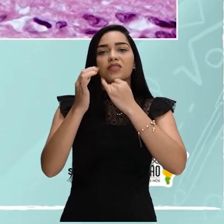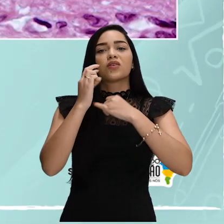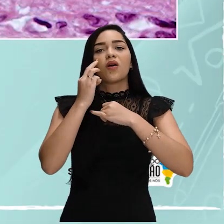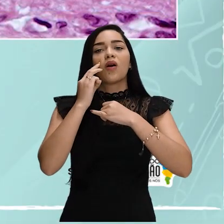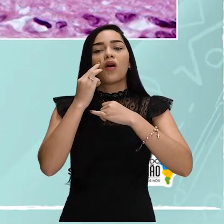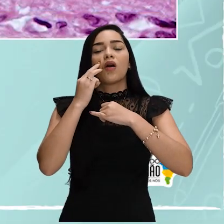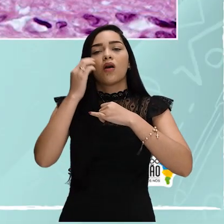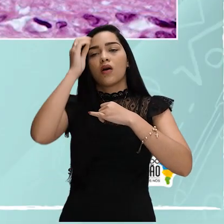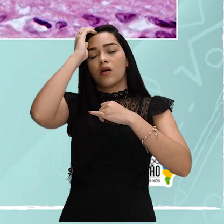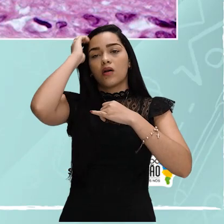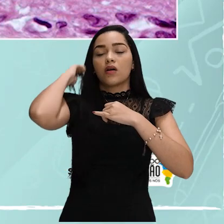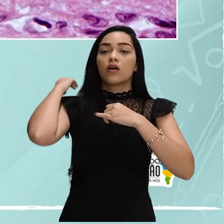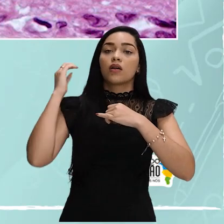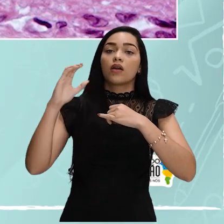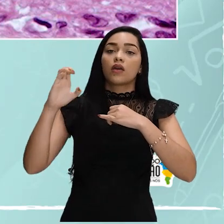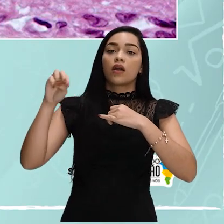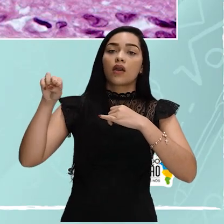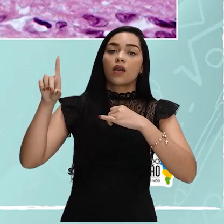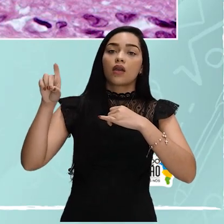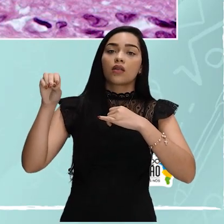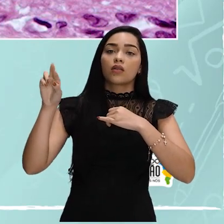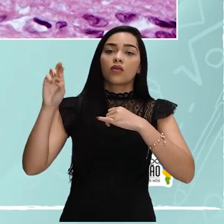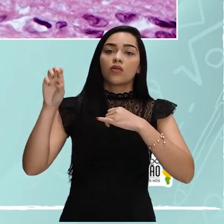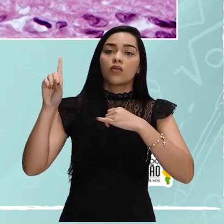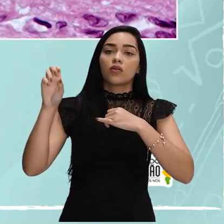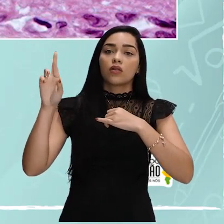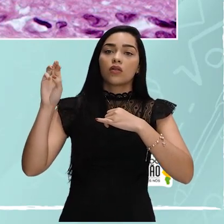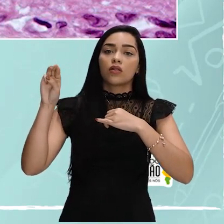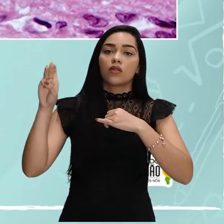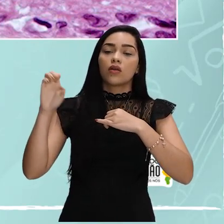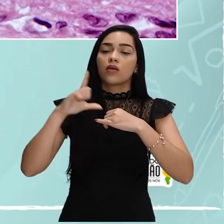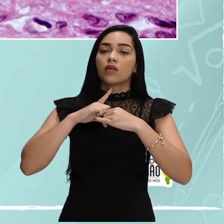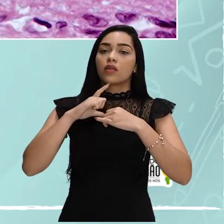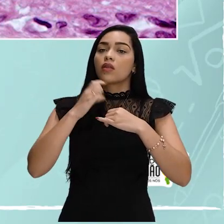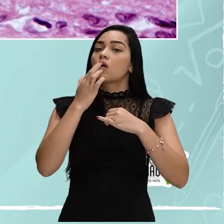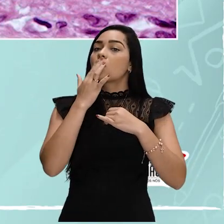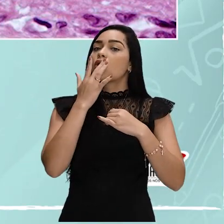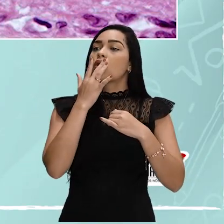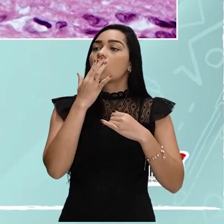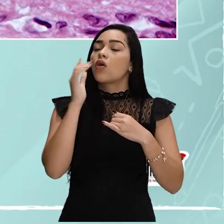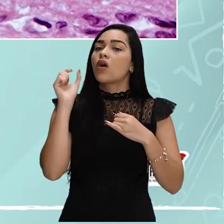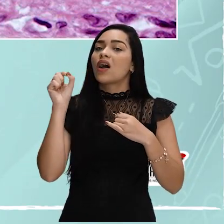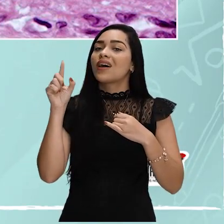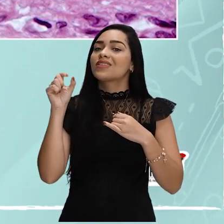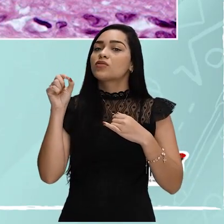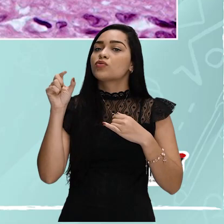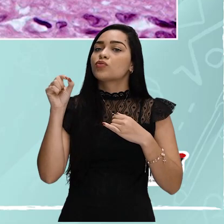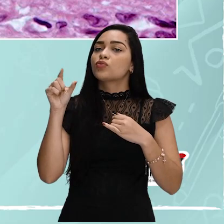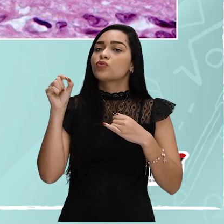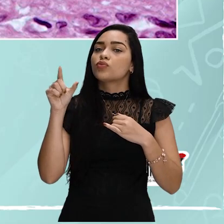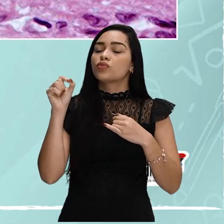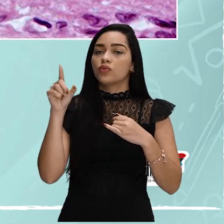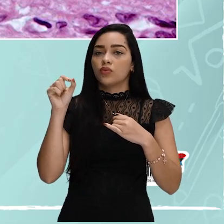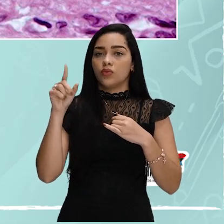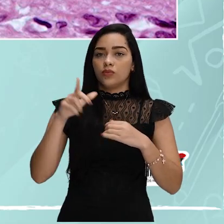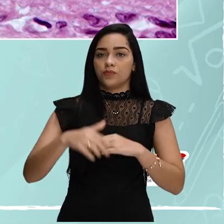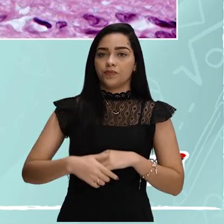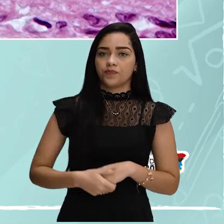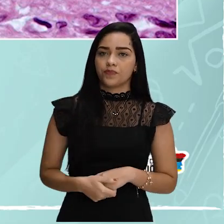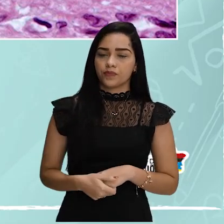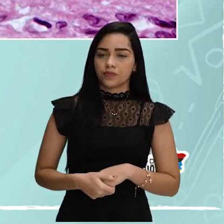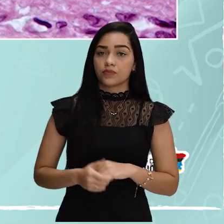E a endoderme, essa parte aqui, ó, que está em azul. A endoderme é um terceiro folheto